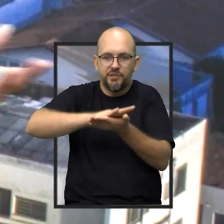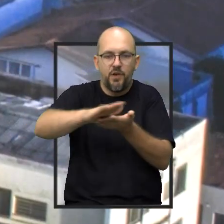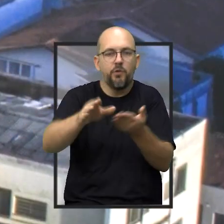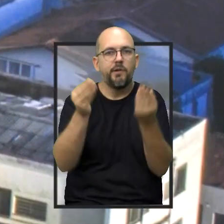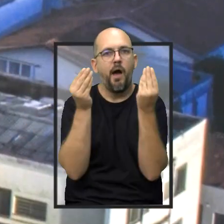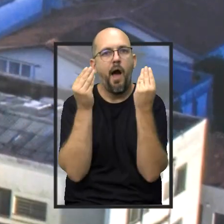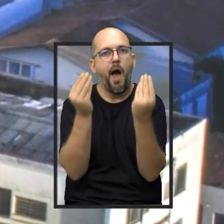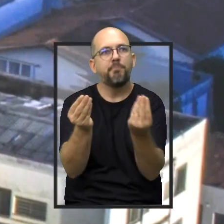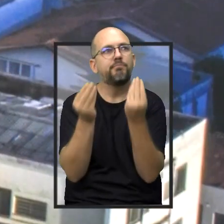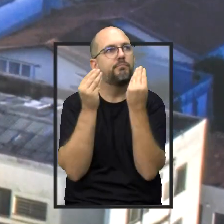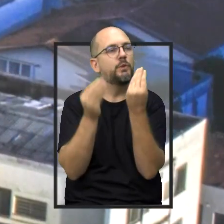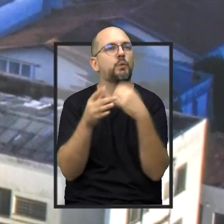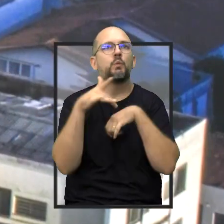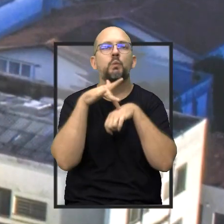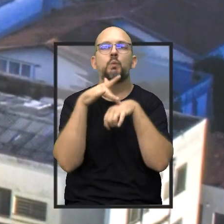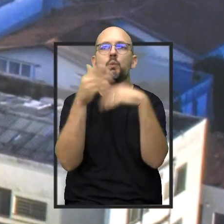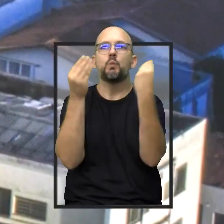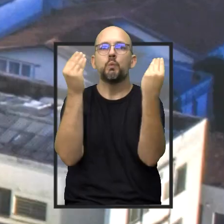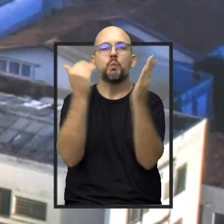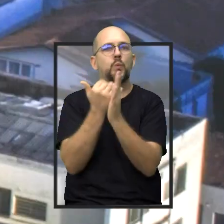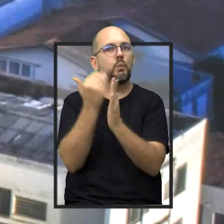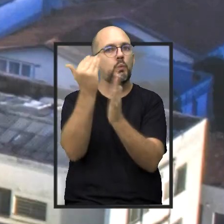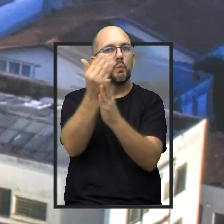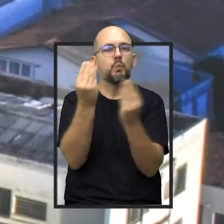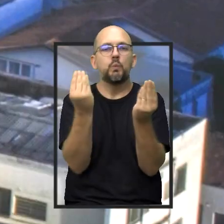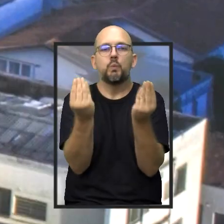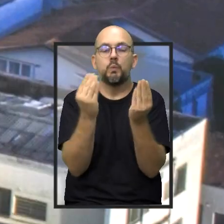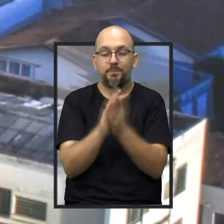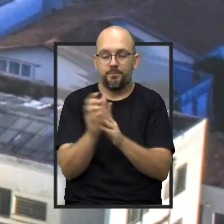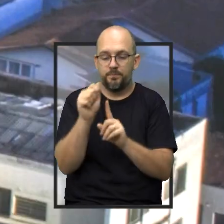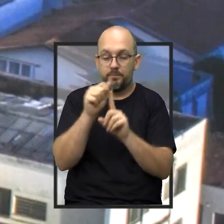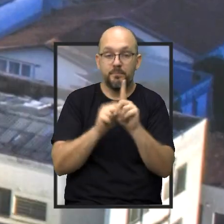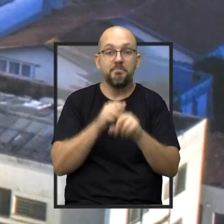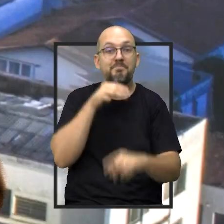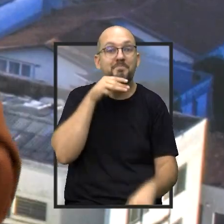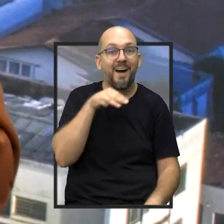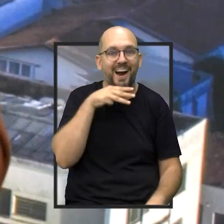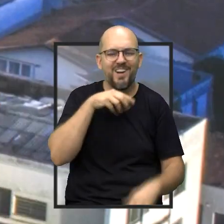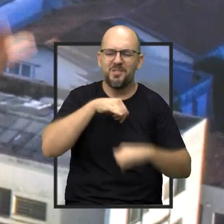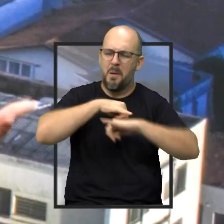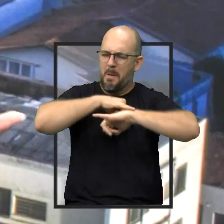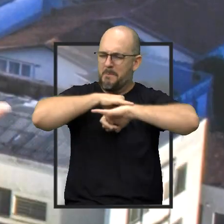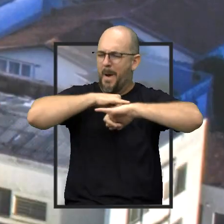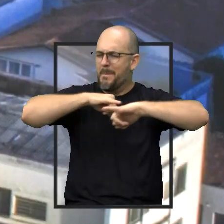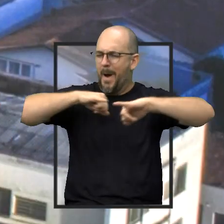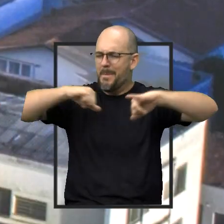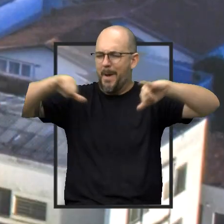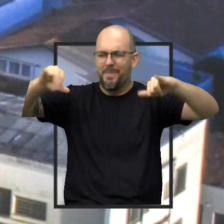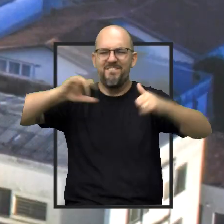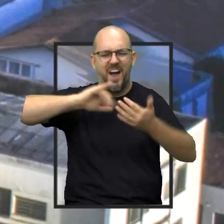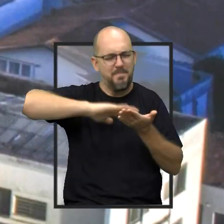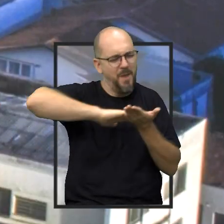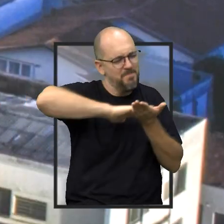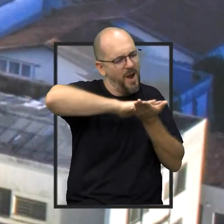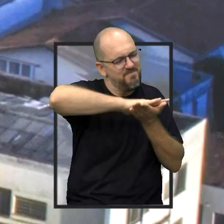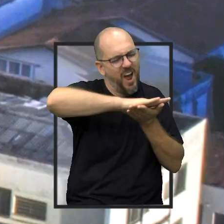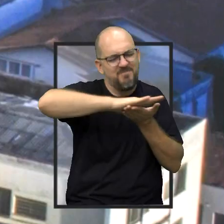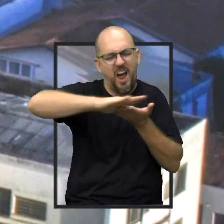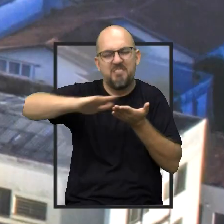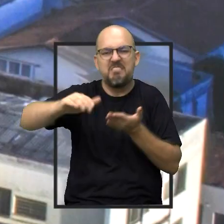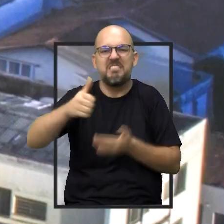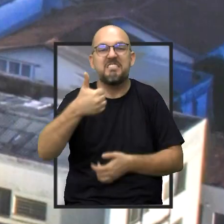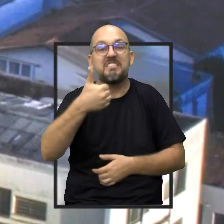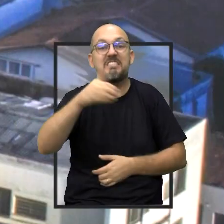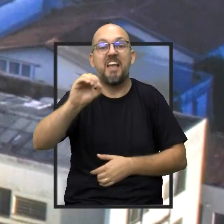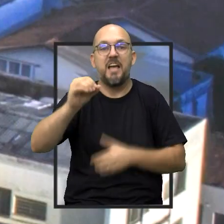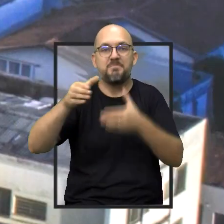o absurdo do absurdo no meu ponto de vista. O município em março divulgou o programa de mega RECAP, mencionou cerca de